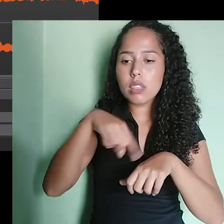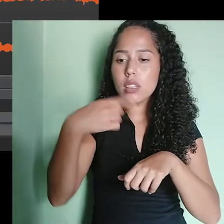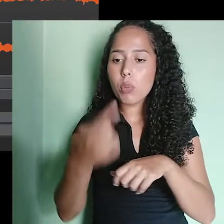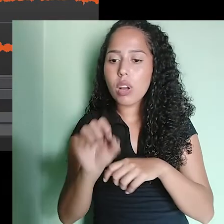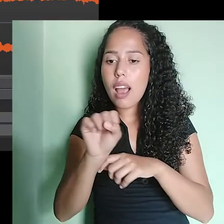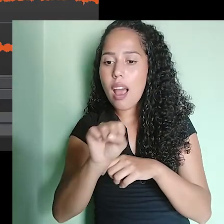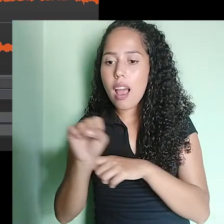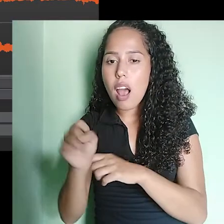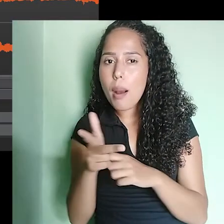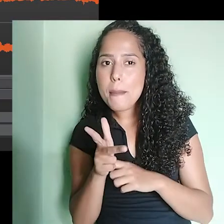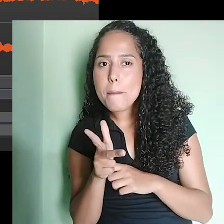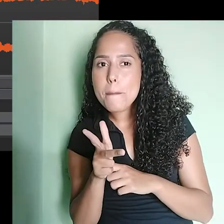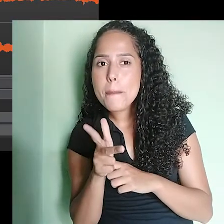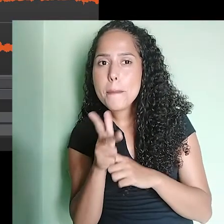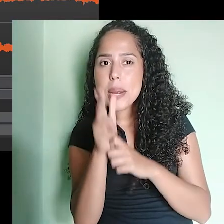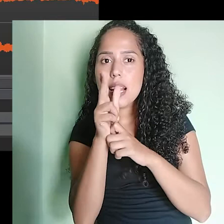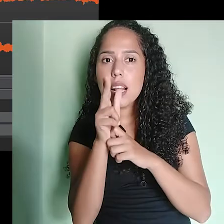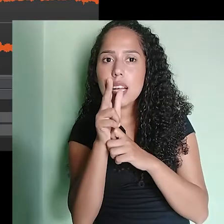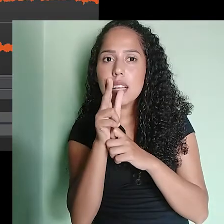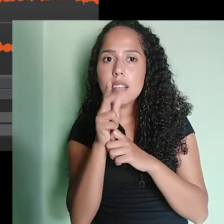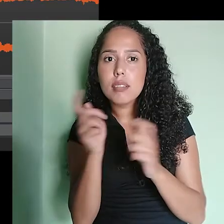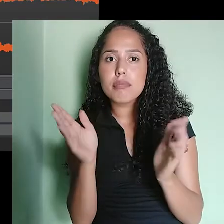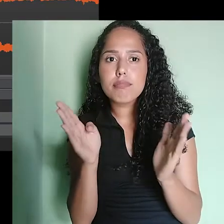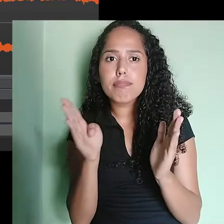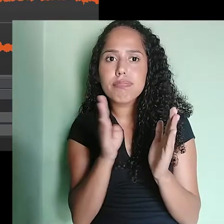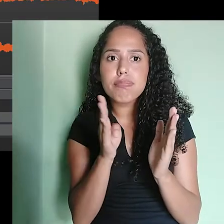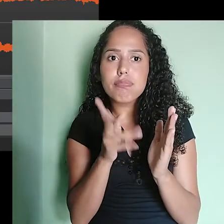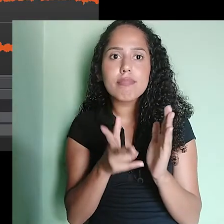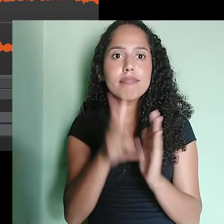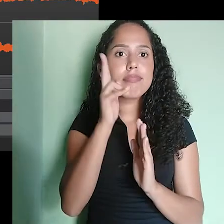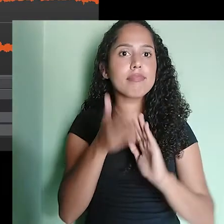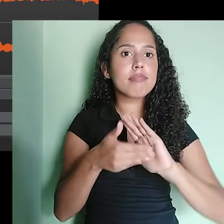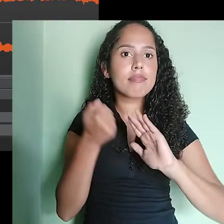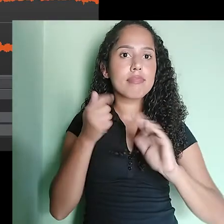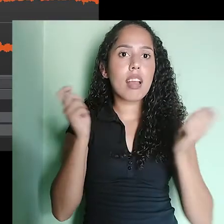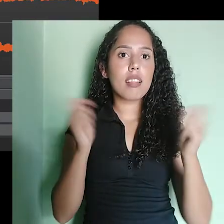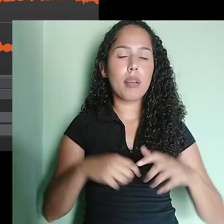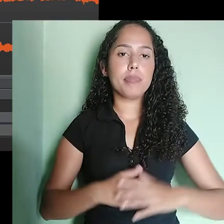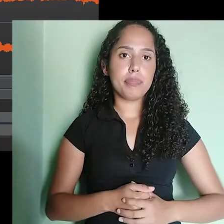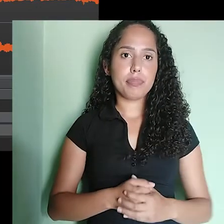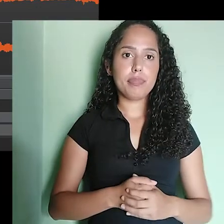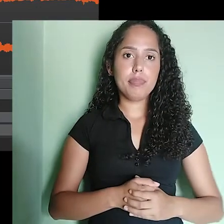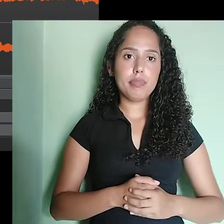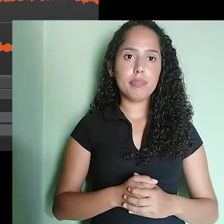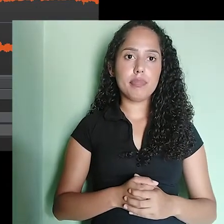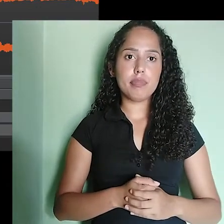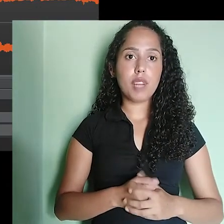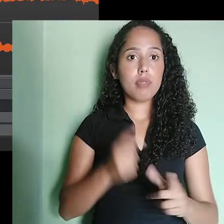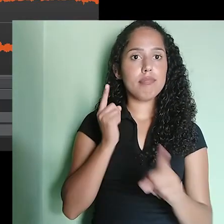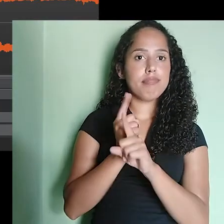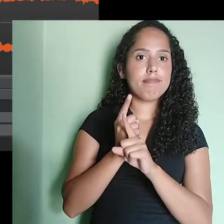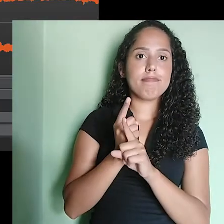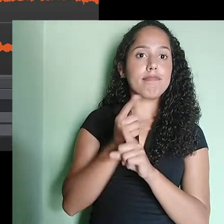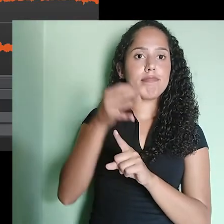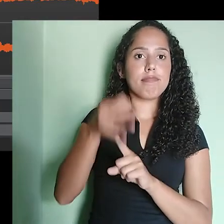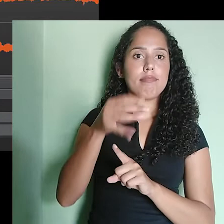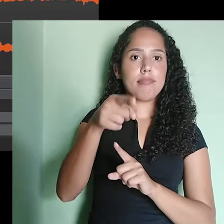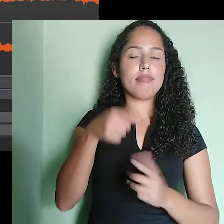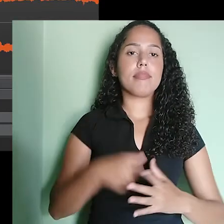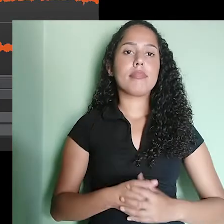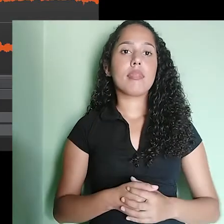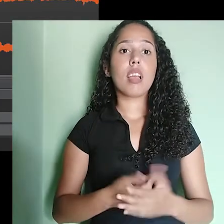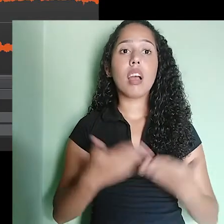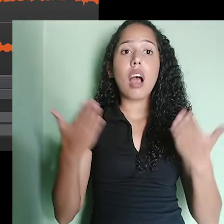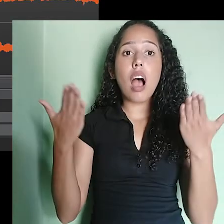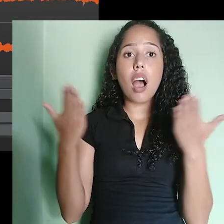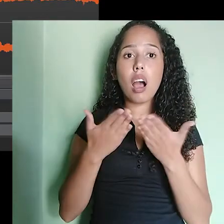S. Os cravos nas mãos. Aqui, exatamente aqui, tá? E